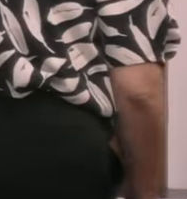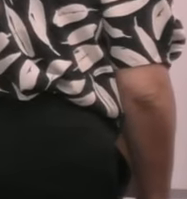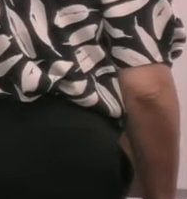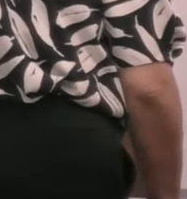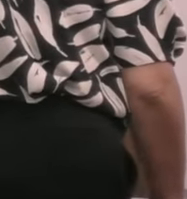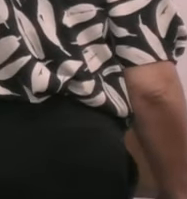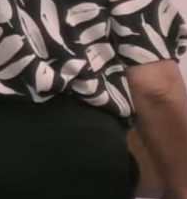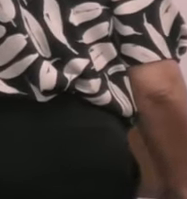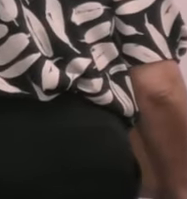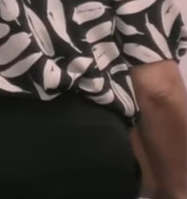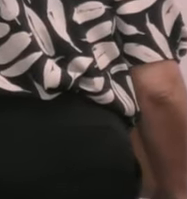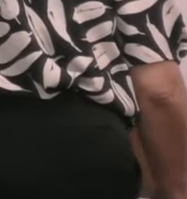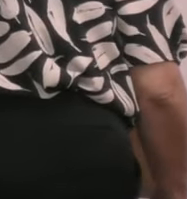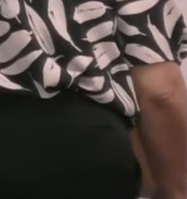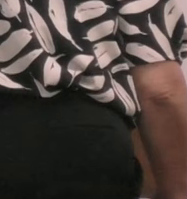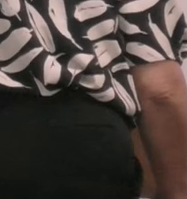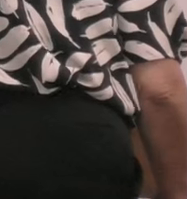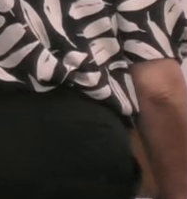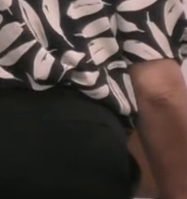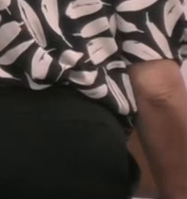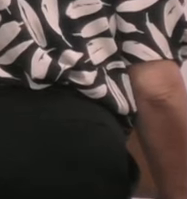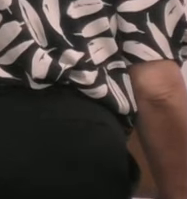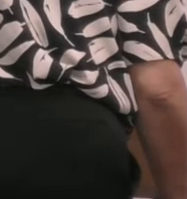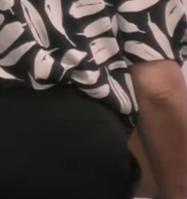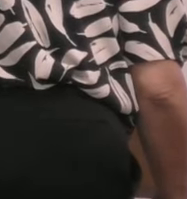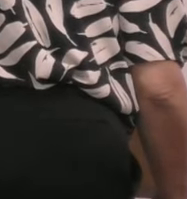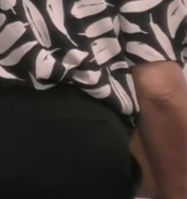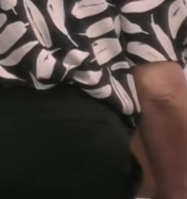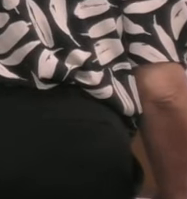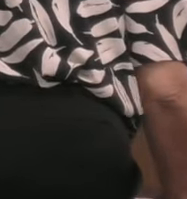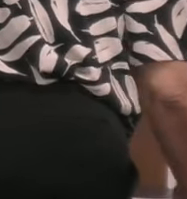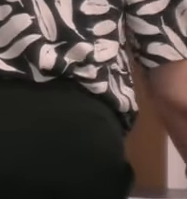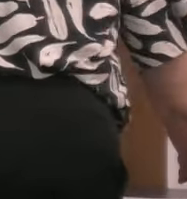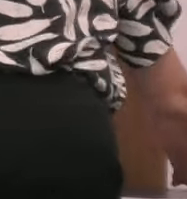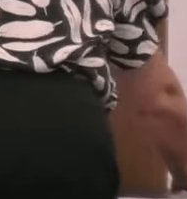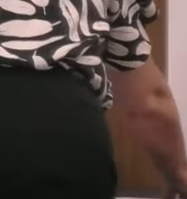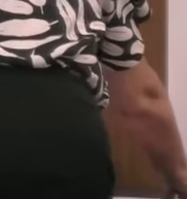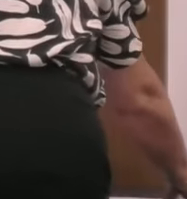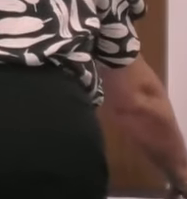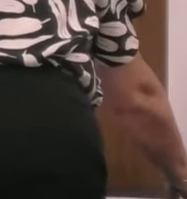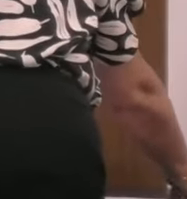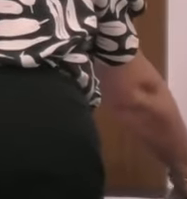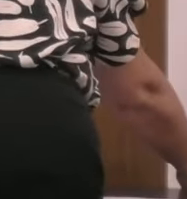em loco no dia do apagão, né? Do apagão.